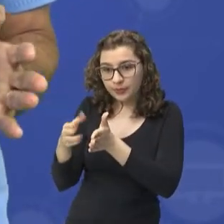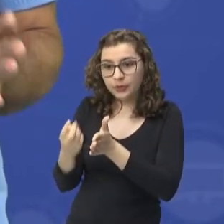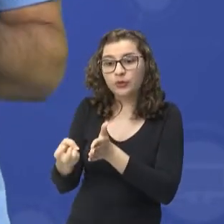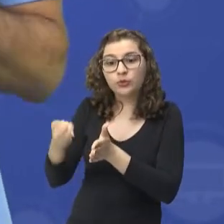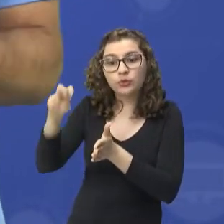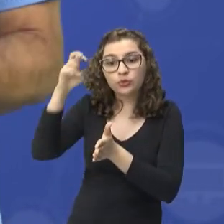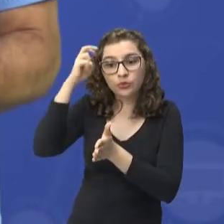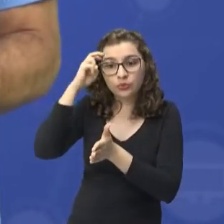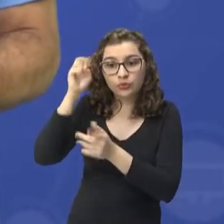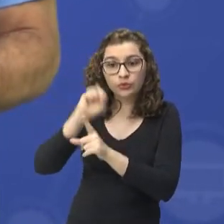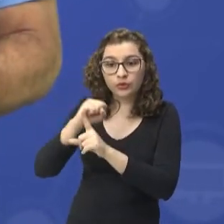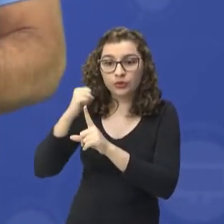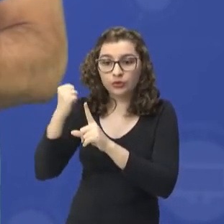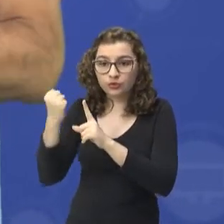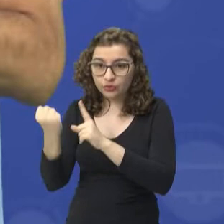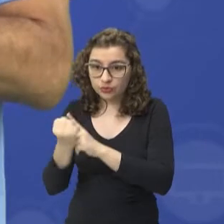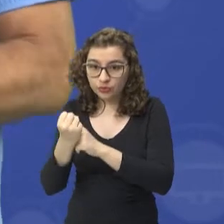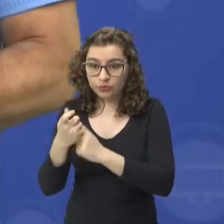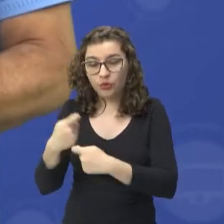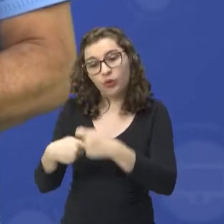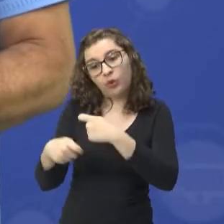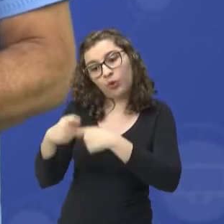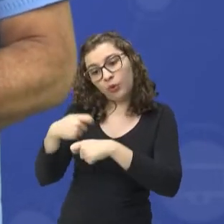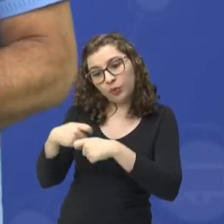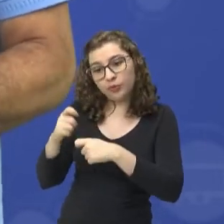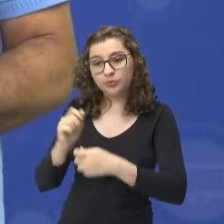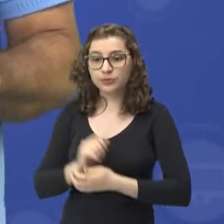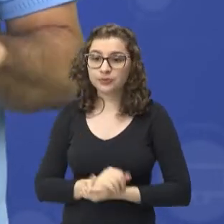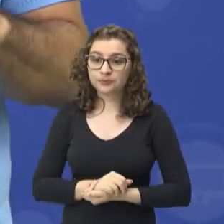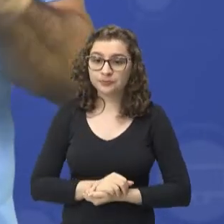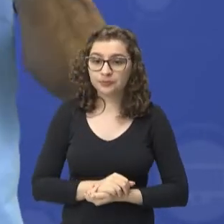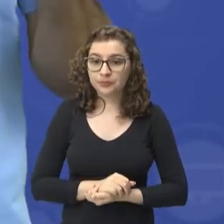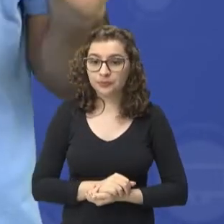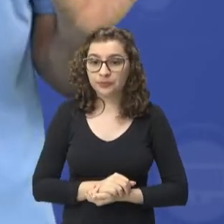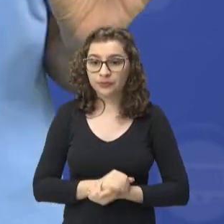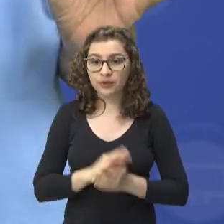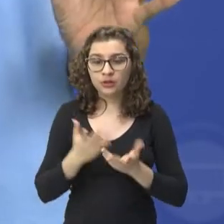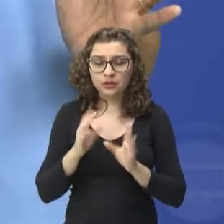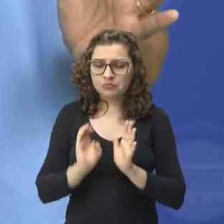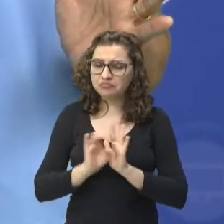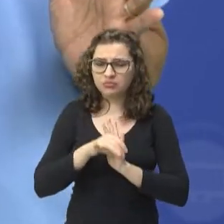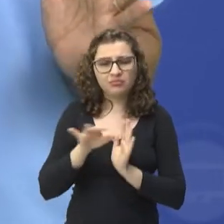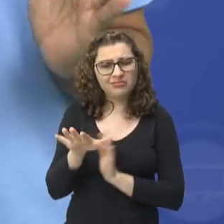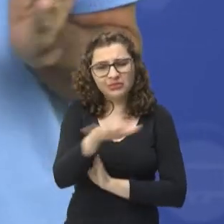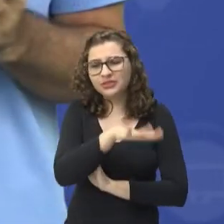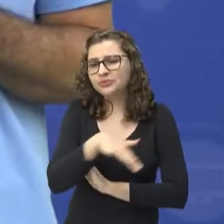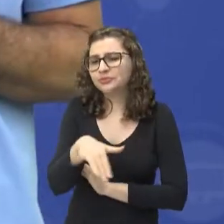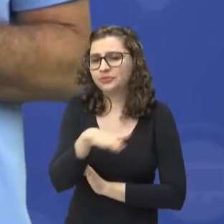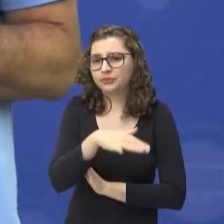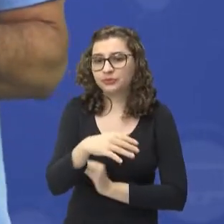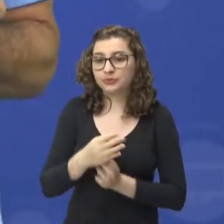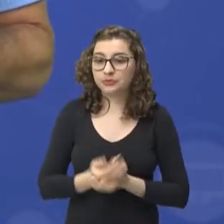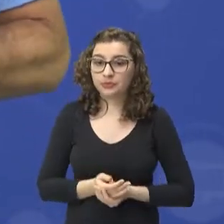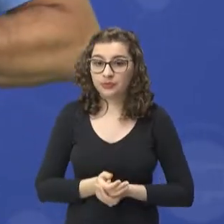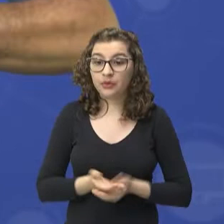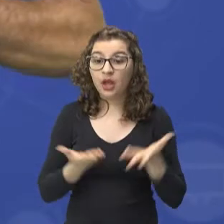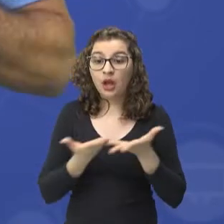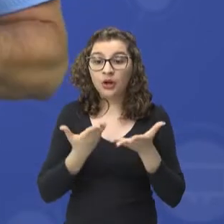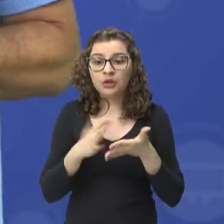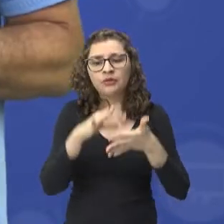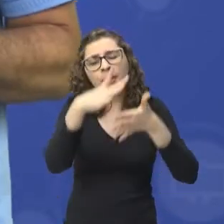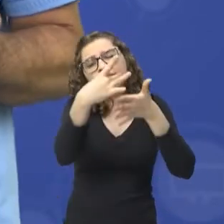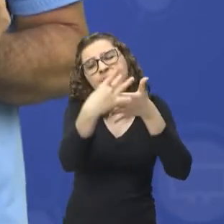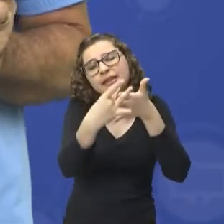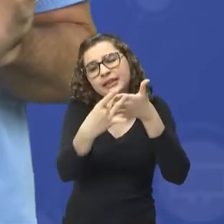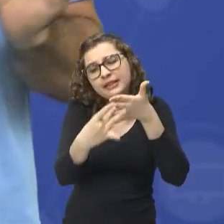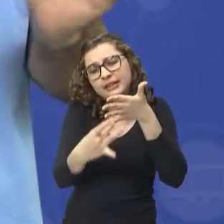cultural, ético ou econômico. Essa é uma definição bem geral. E agora nós vamos esmiuçar,